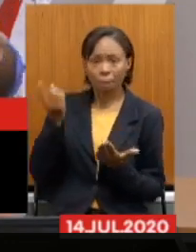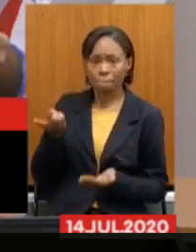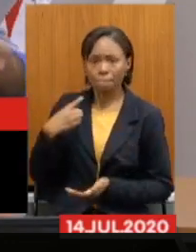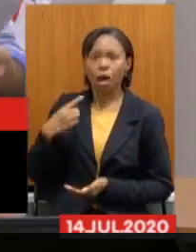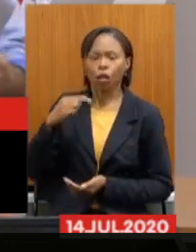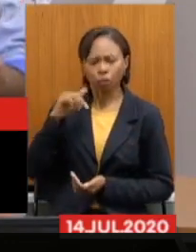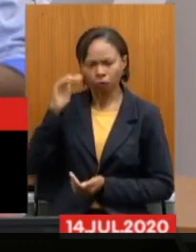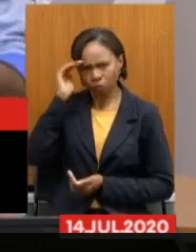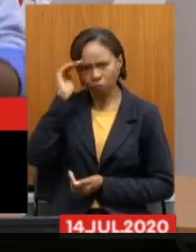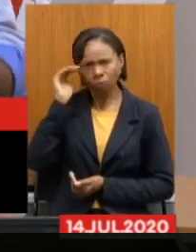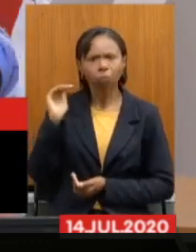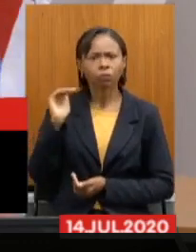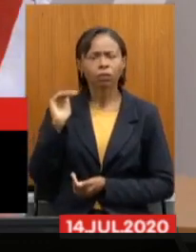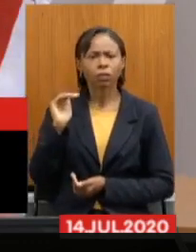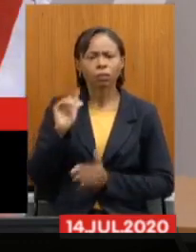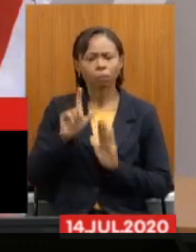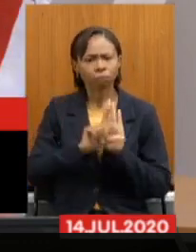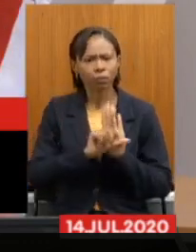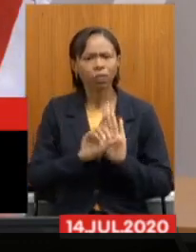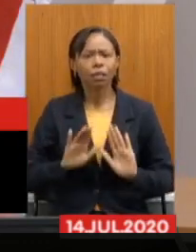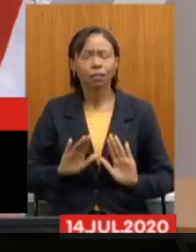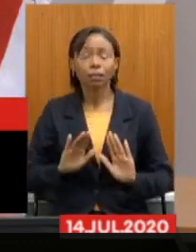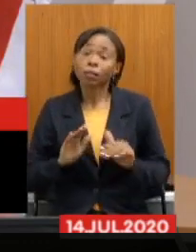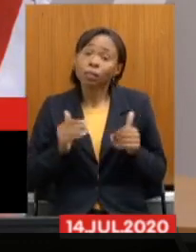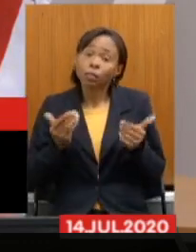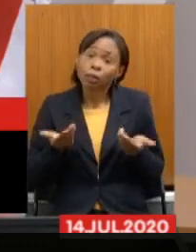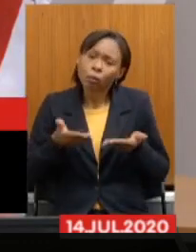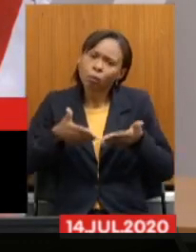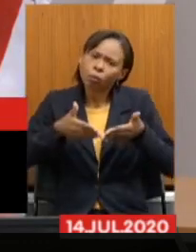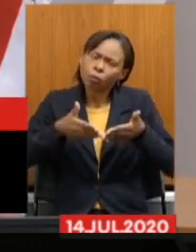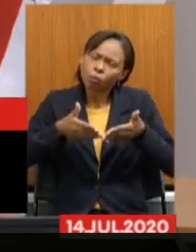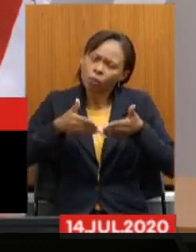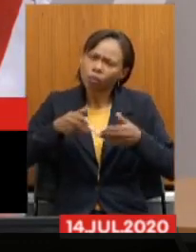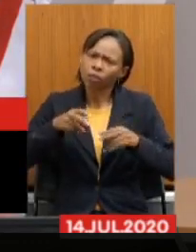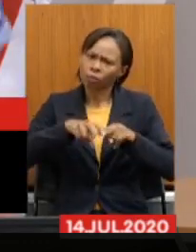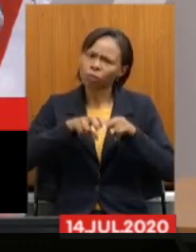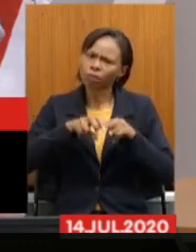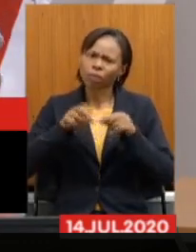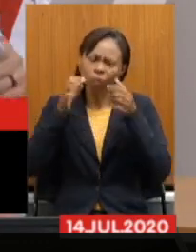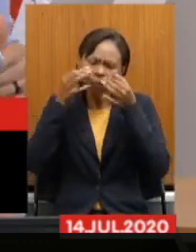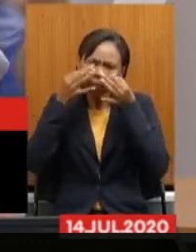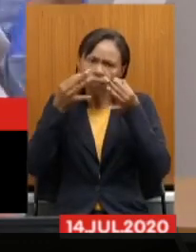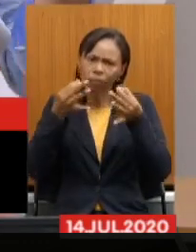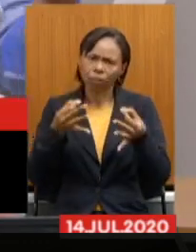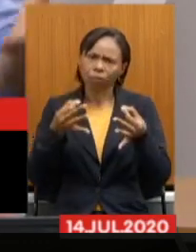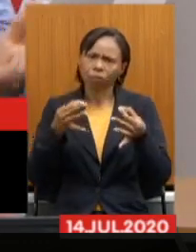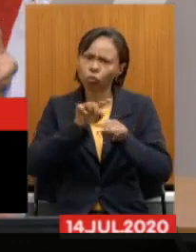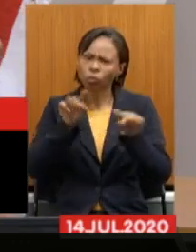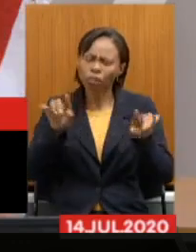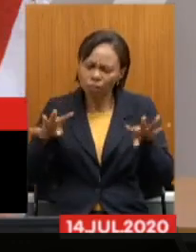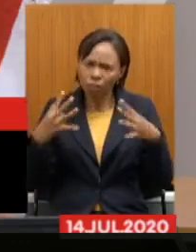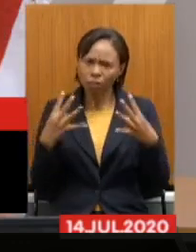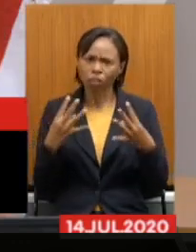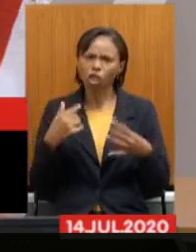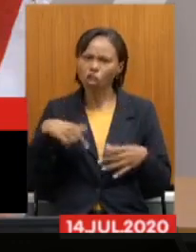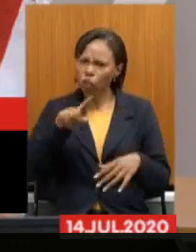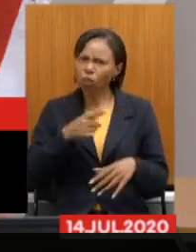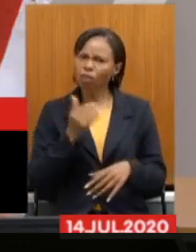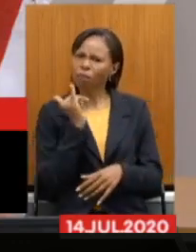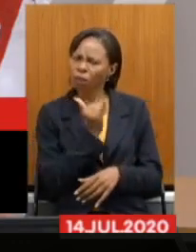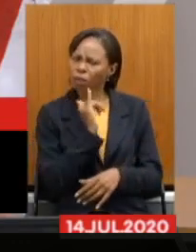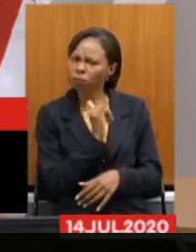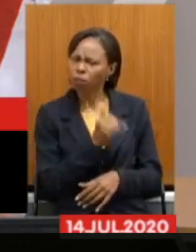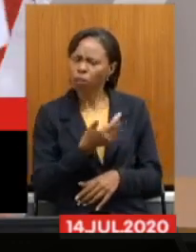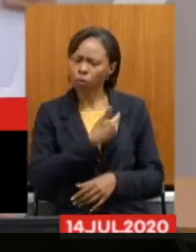Nesse sentido, eu gostaria de chamar a atenção dos senhores, e nós vamos bater nessa porta, na porta do governador, e das pessoas que